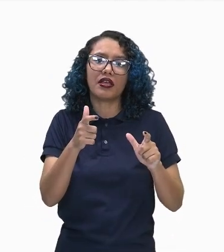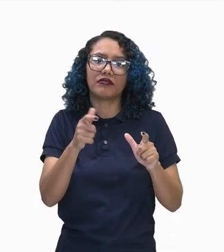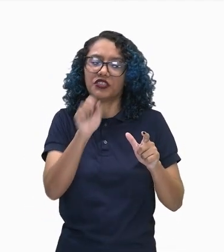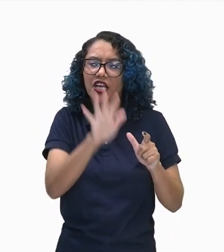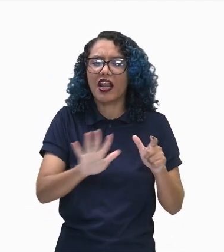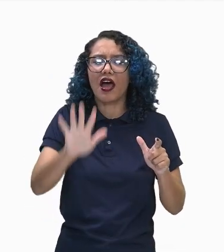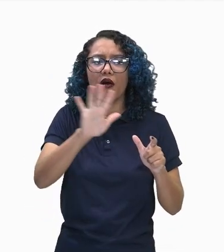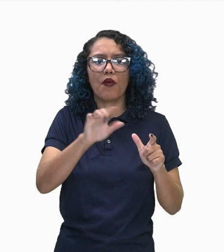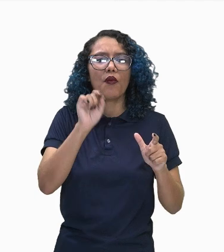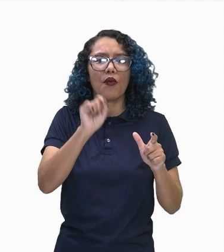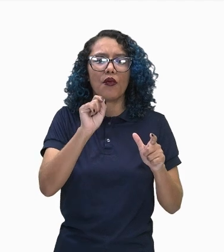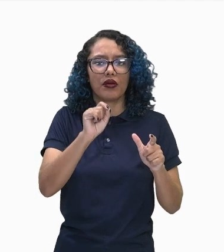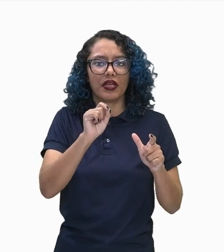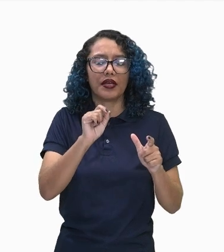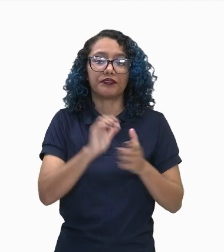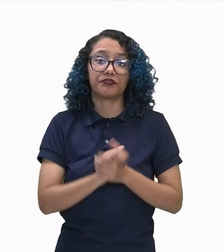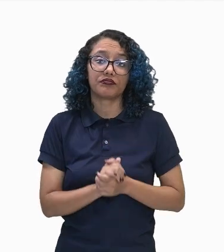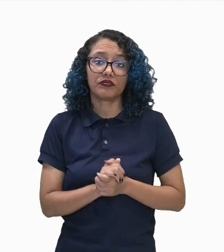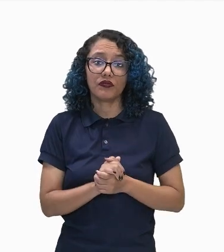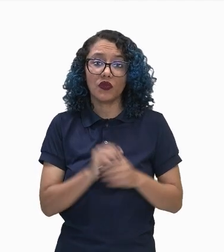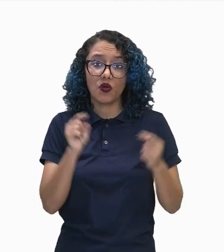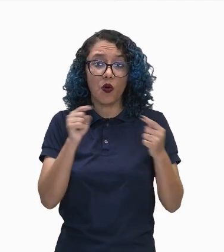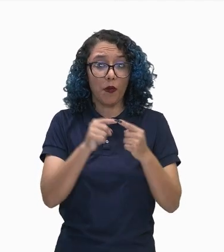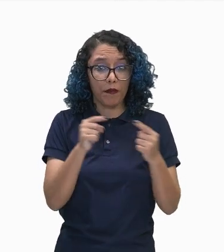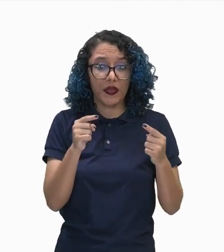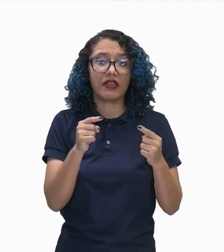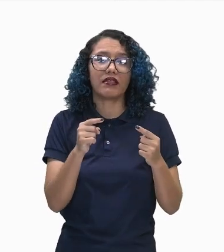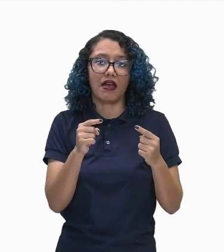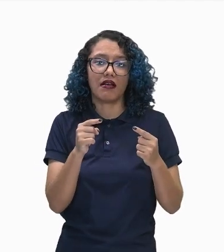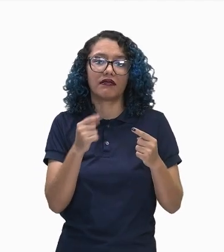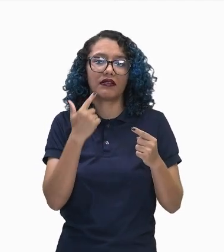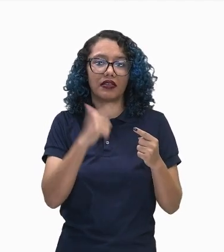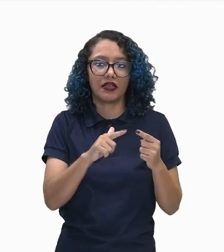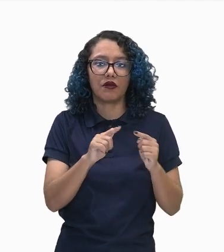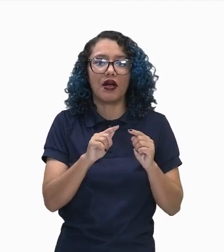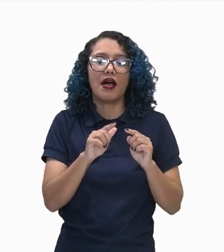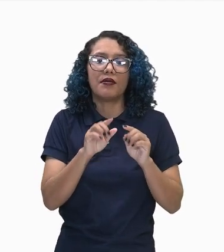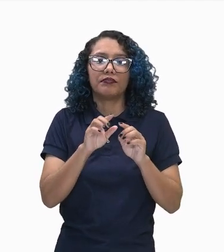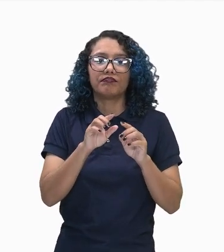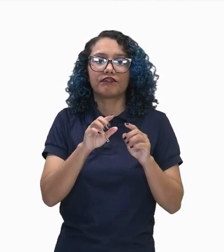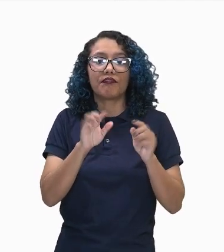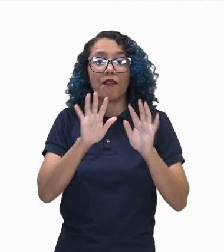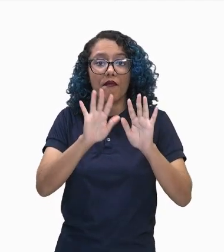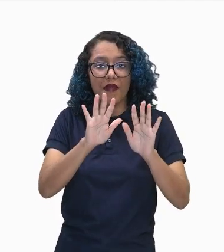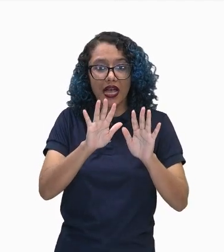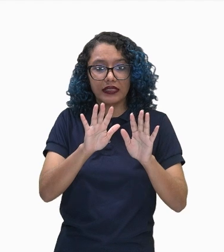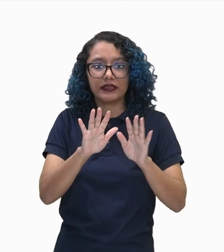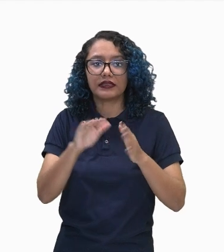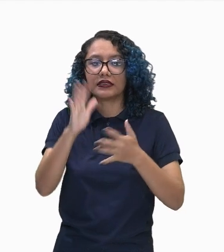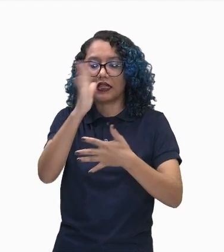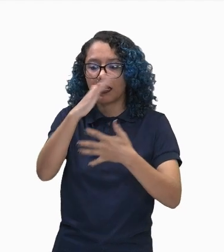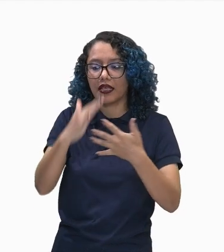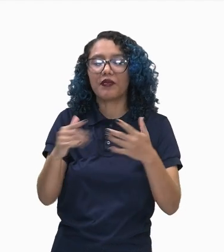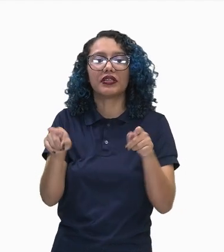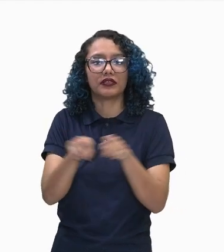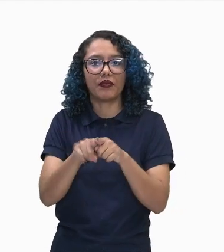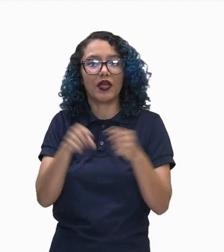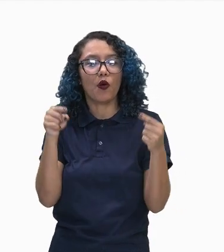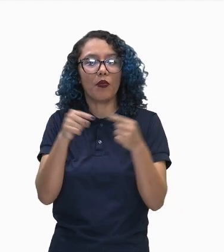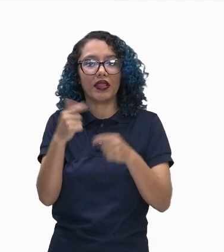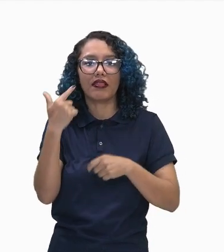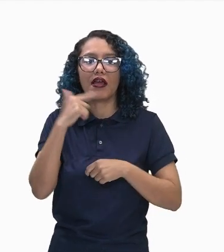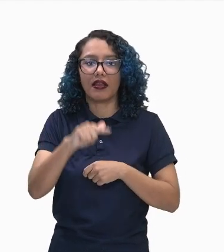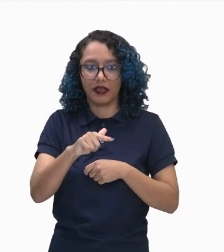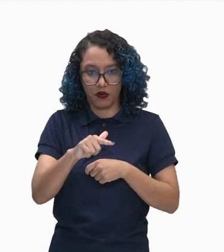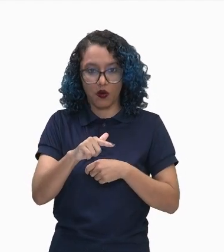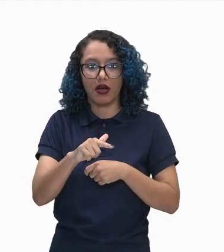Libras, língua brasileira de sinais, é a língua oficial da comunidade surda do Brasil. Lembrando vocês que